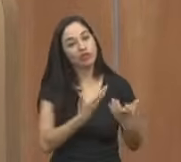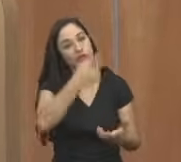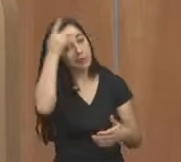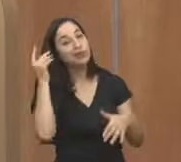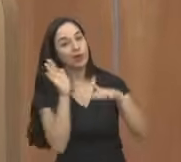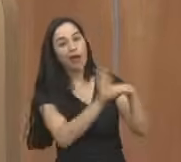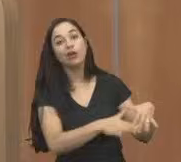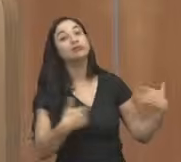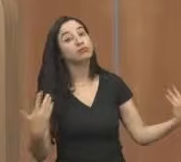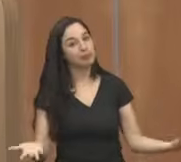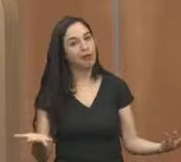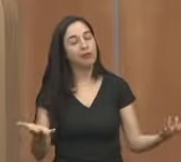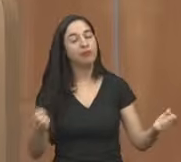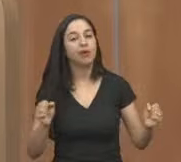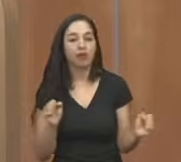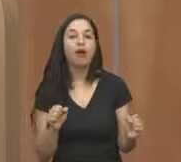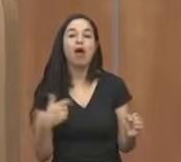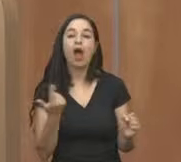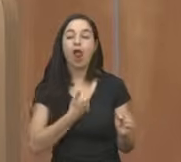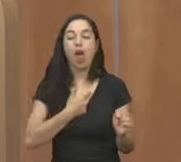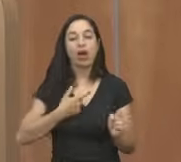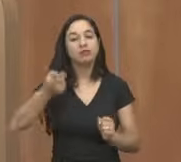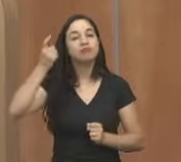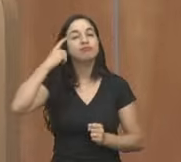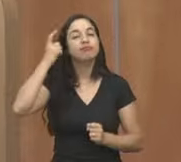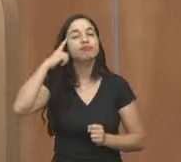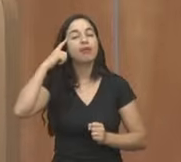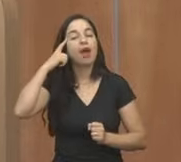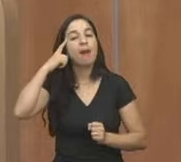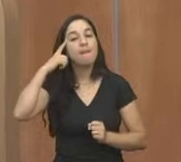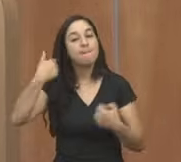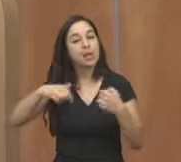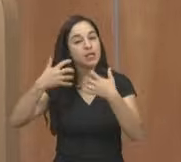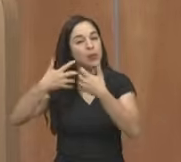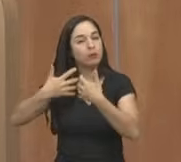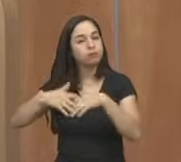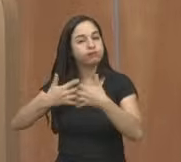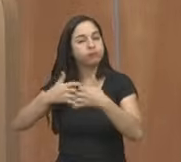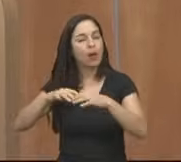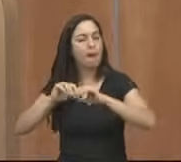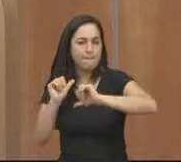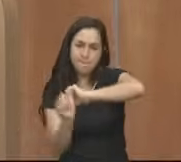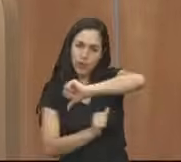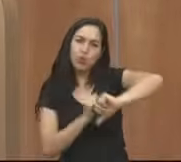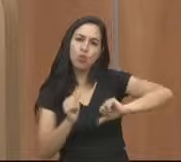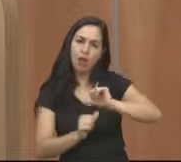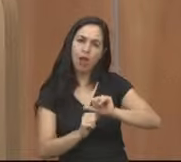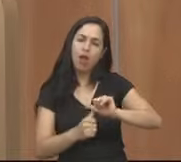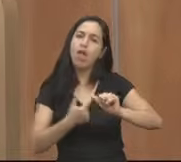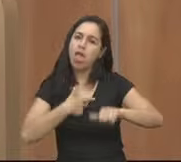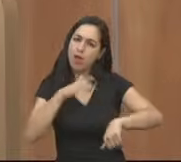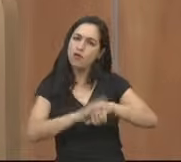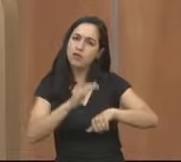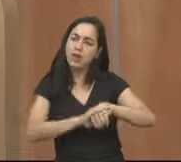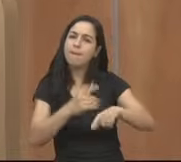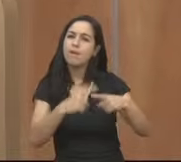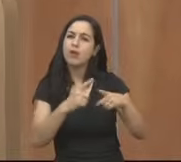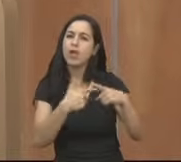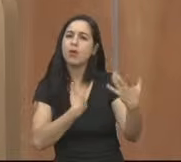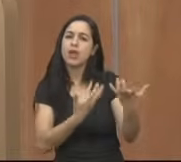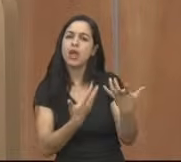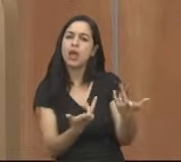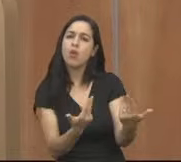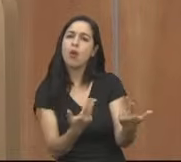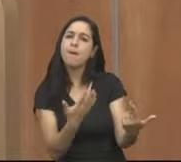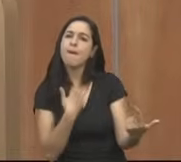porta. Então, a nossa mentalidade ela tem que começar a mudar da seguinte forma: eu vou fazer porque eu gostaria que alguém